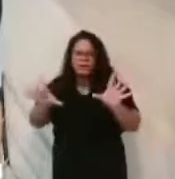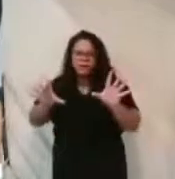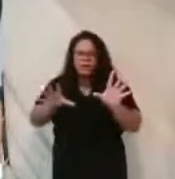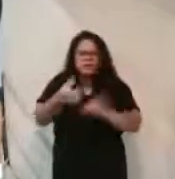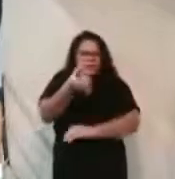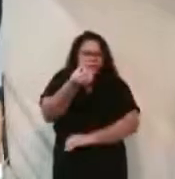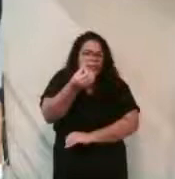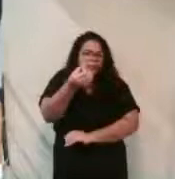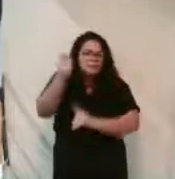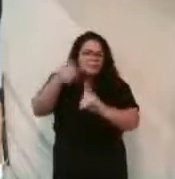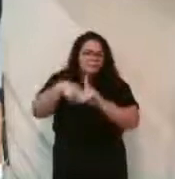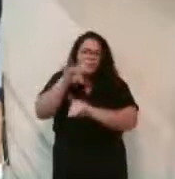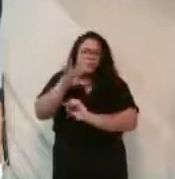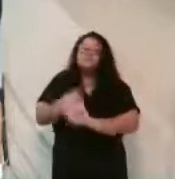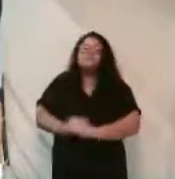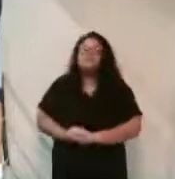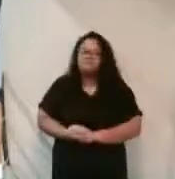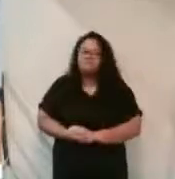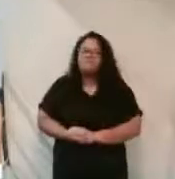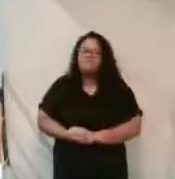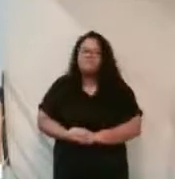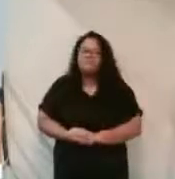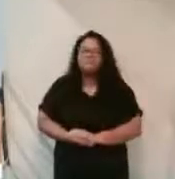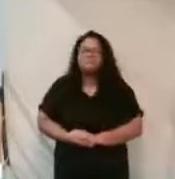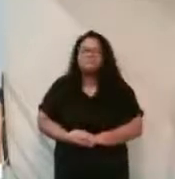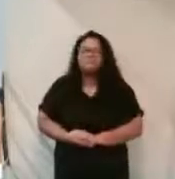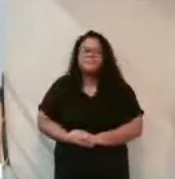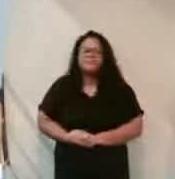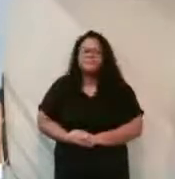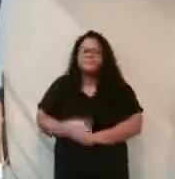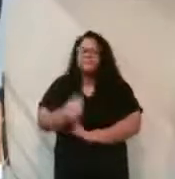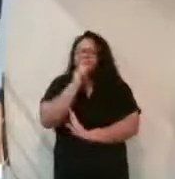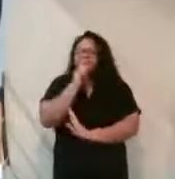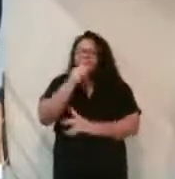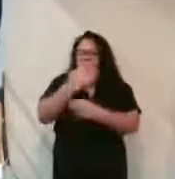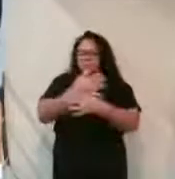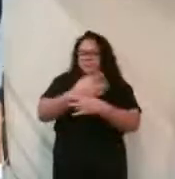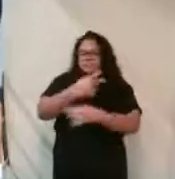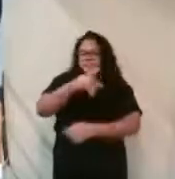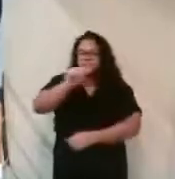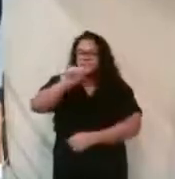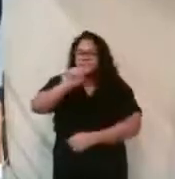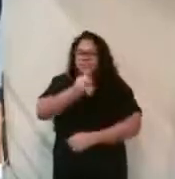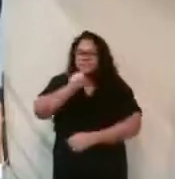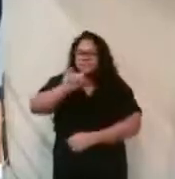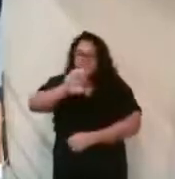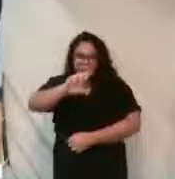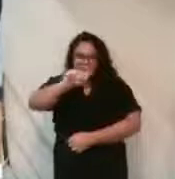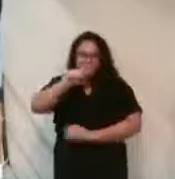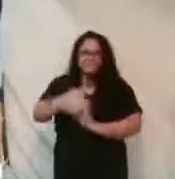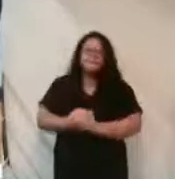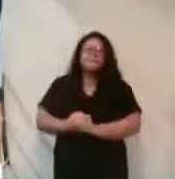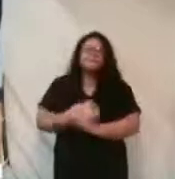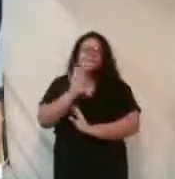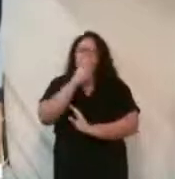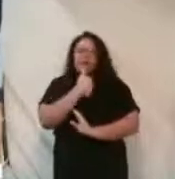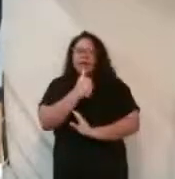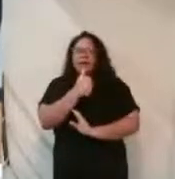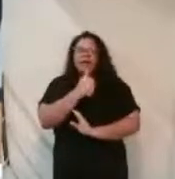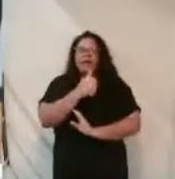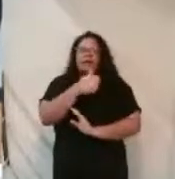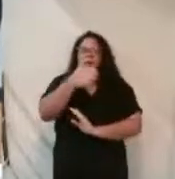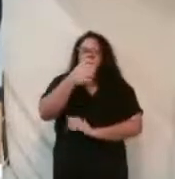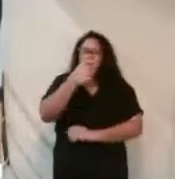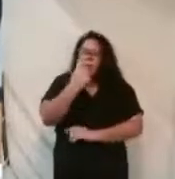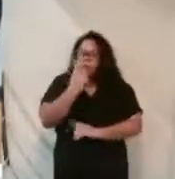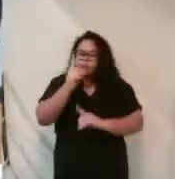5 anos, outro que teve aí a rima com 1 ano e meio, que foi o de Passira, que está com a licença de operação já emitida, eles estão terminando